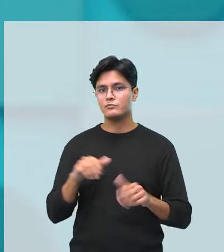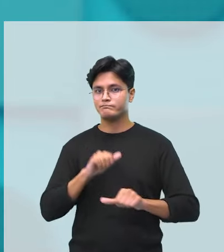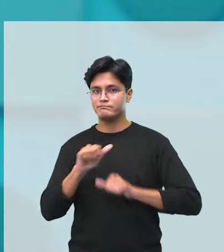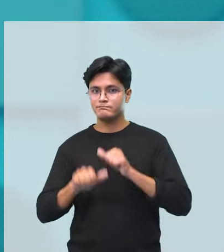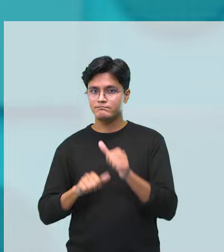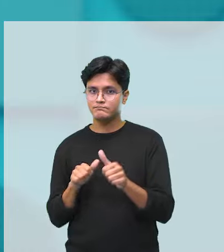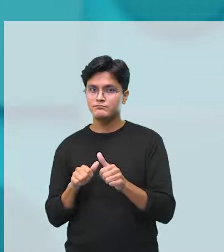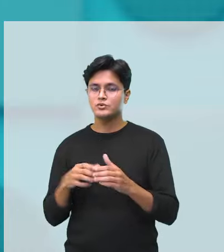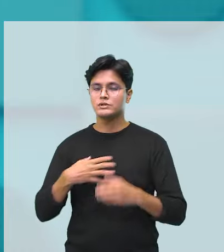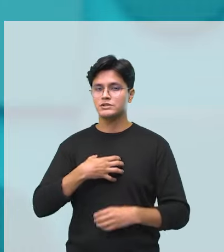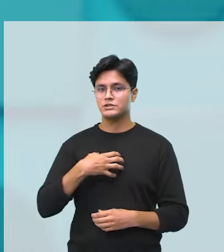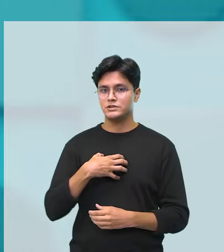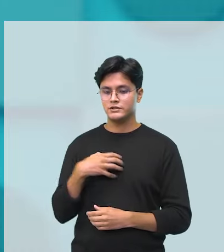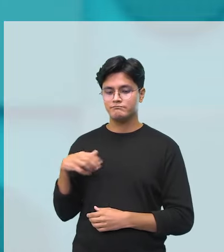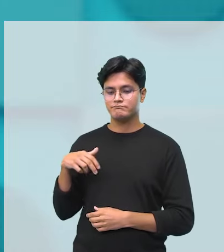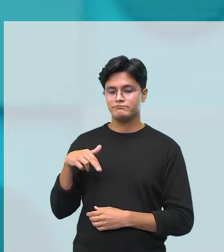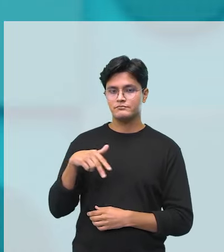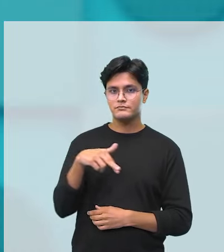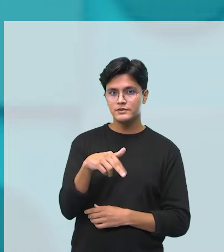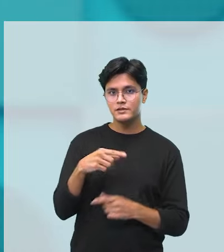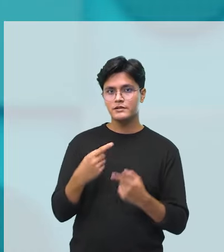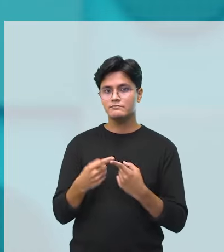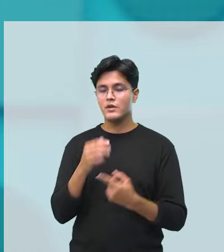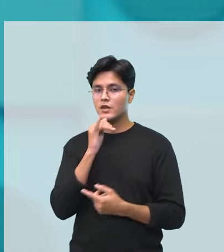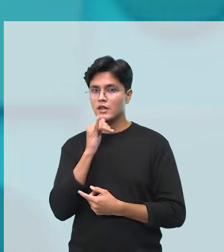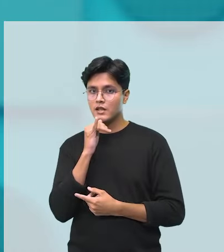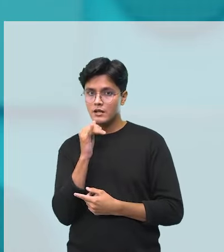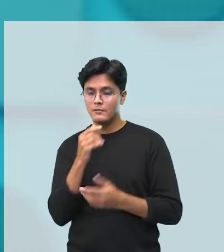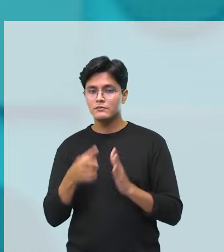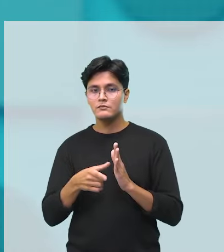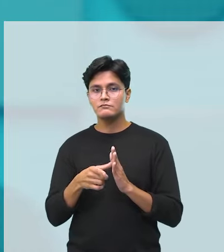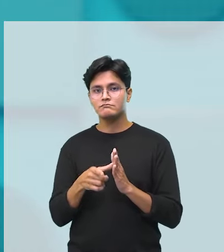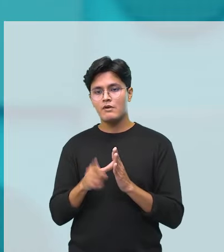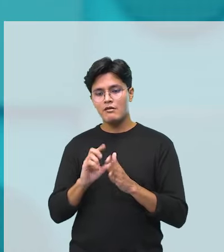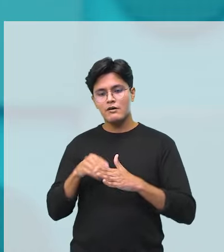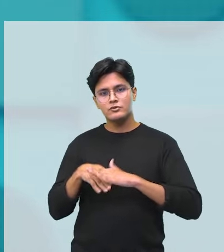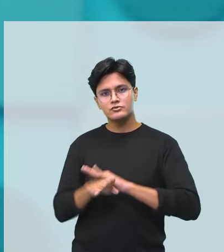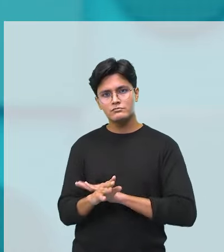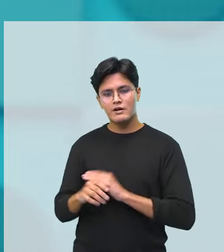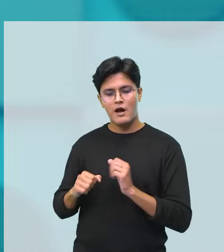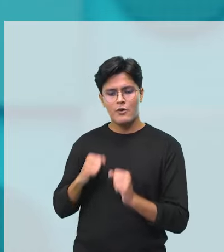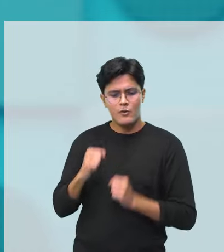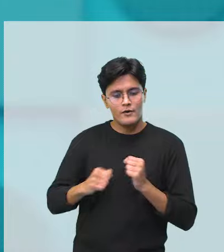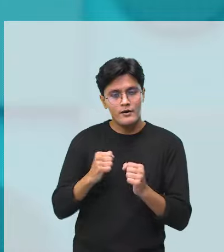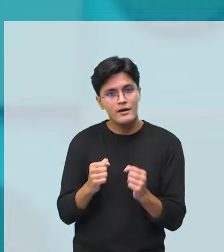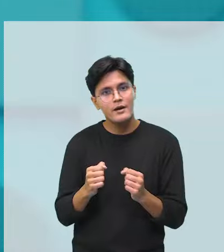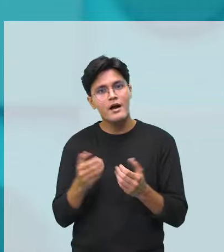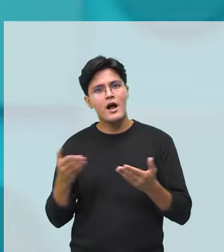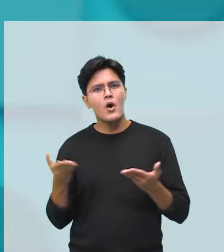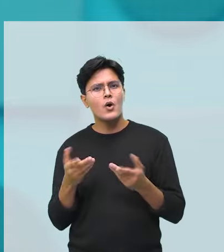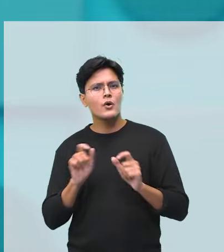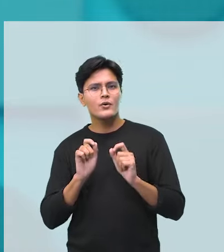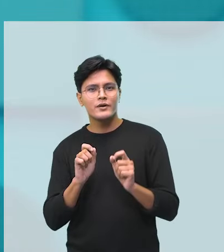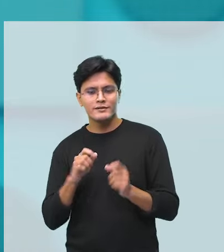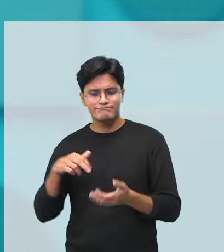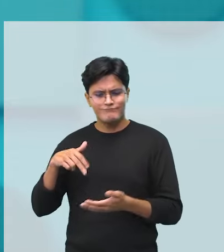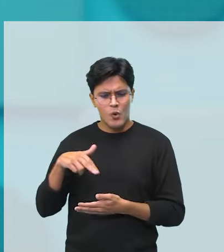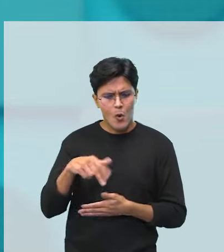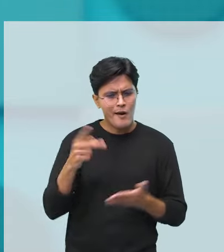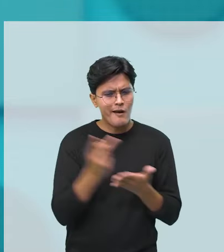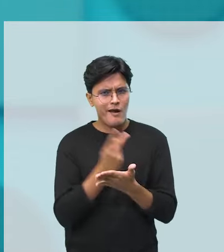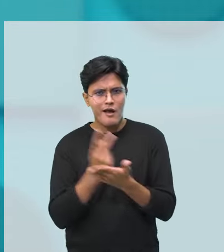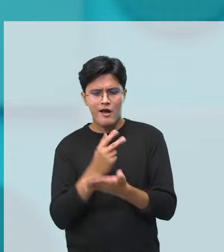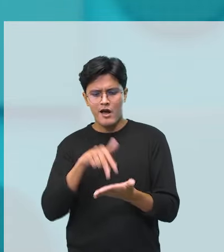andar. Como não estão acostumados ali a estar correndo, a se movimentando, não conseguem correr, parece que as pernas estão se emboloando todas.